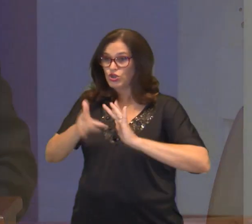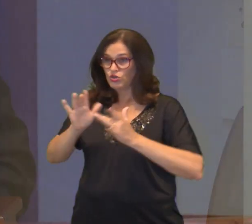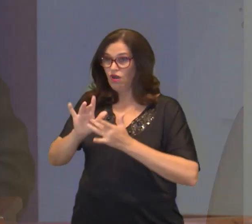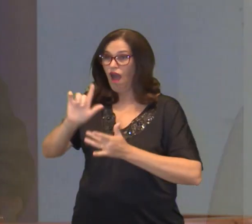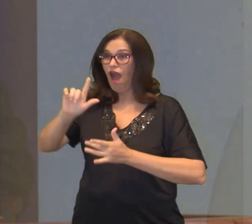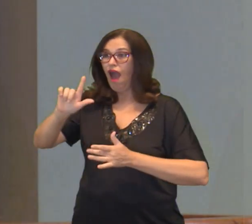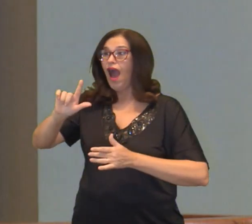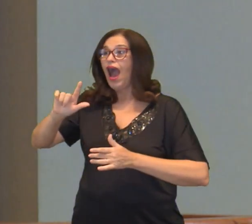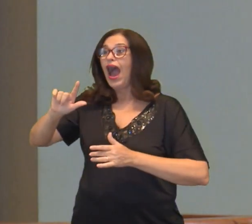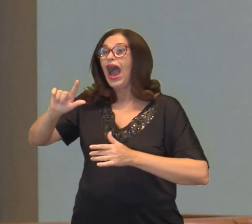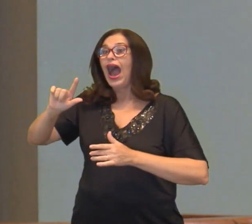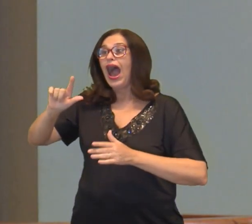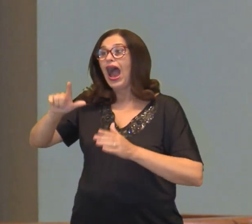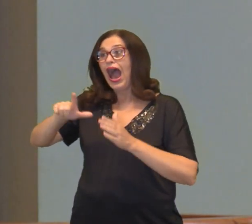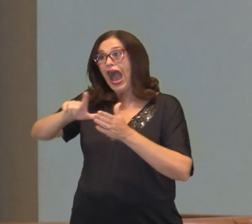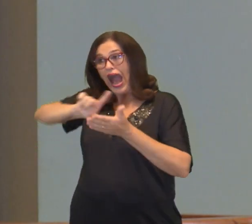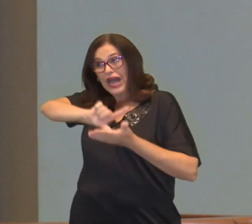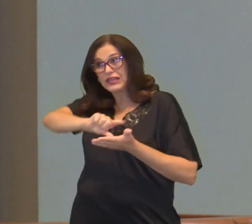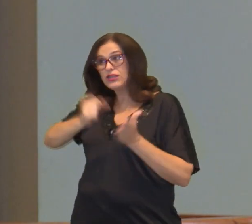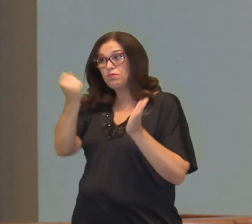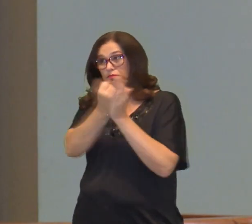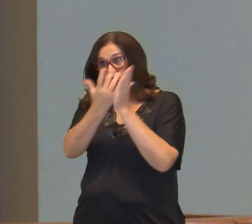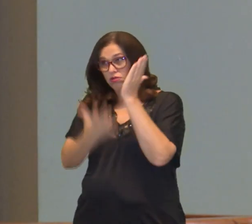sua crucificação.